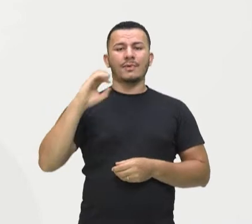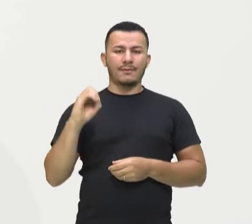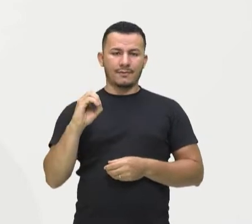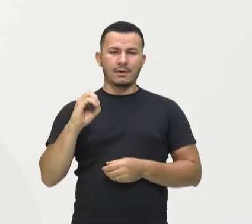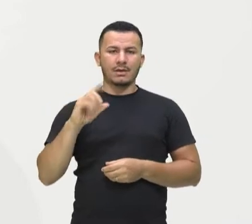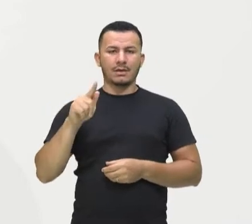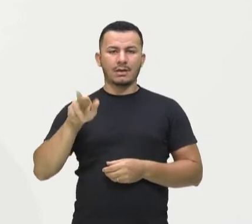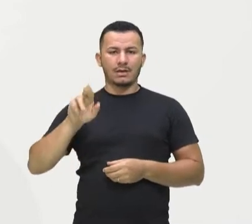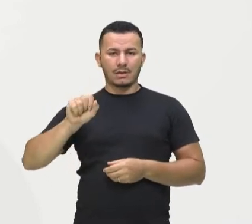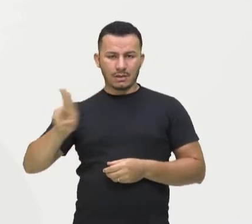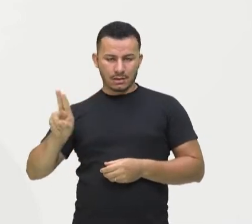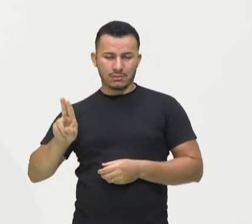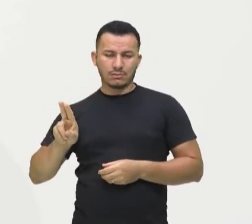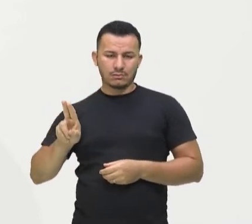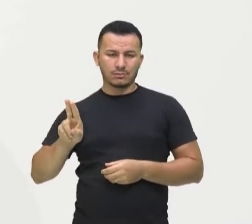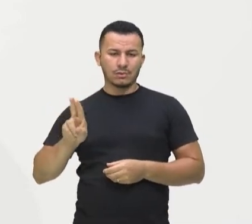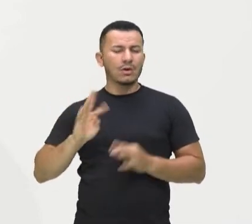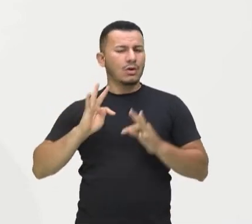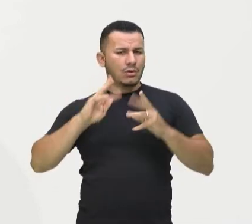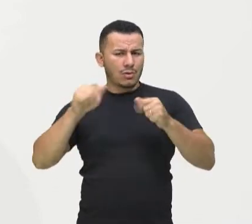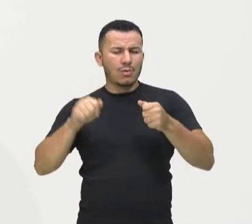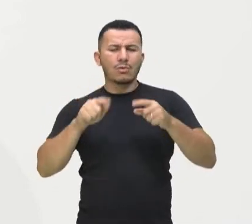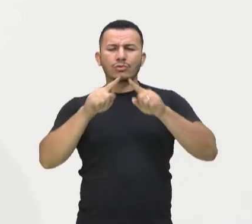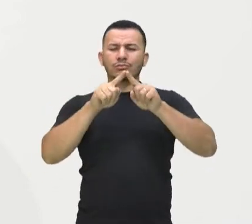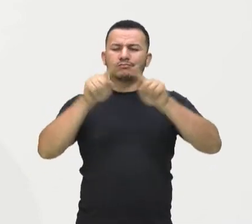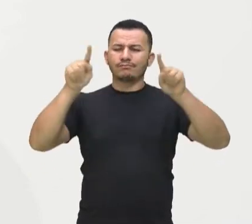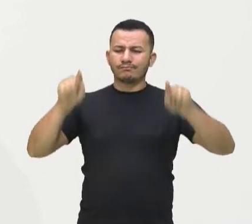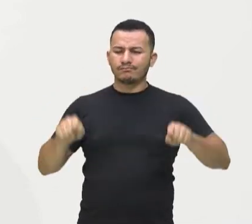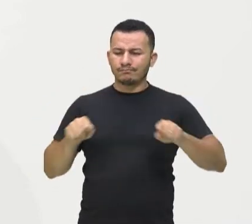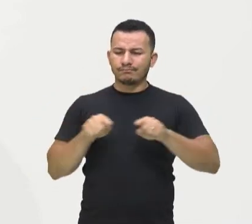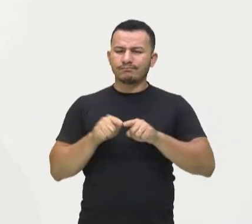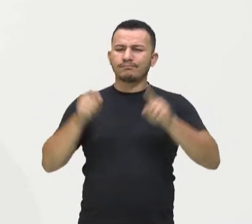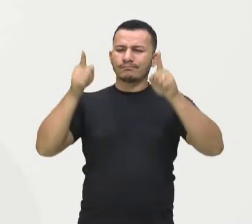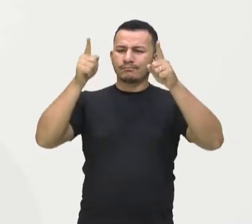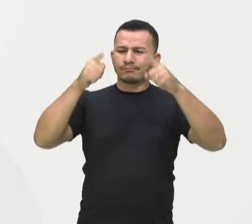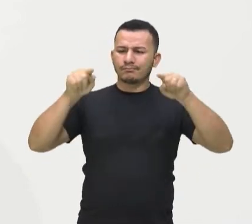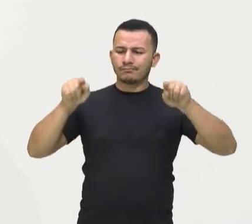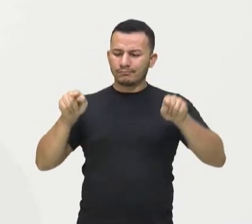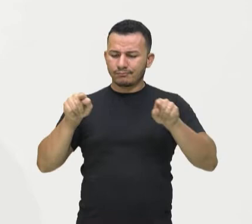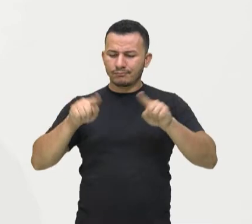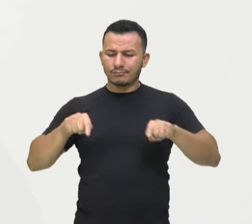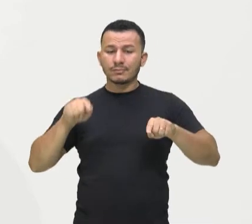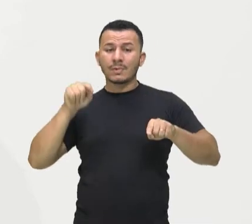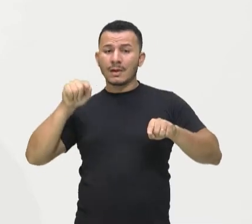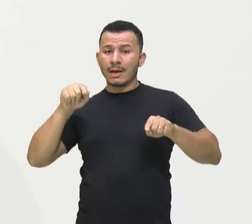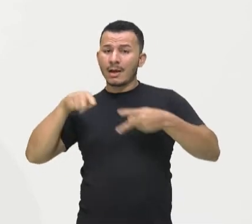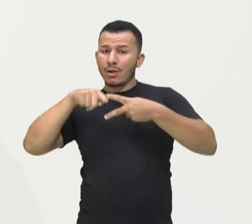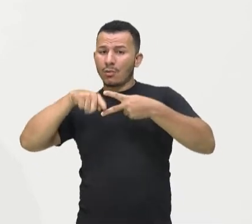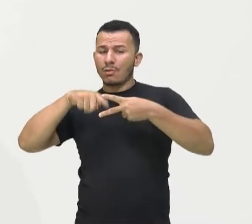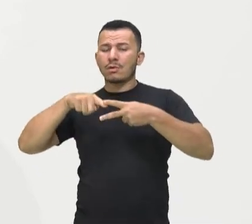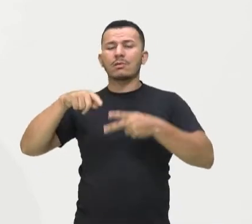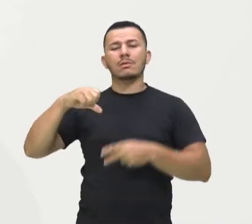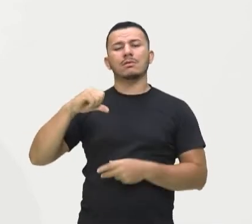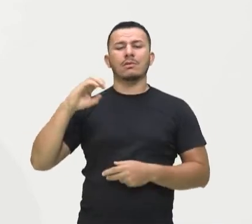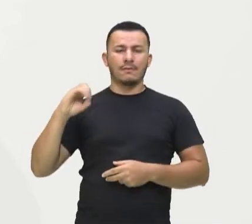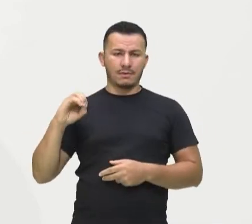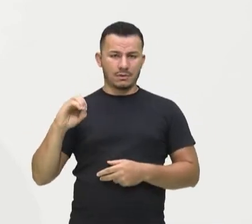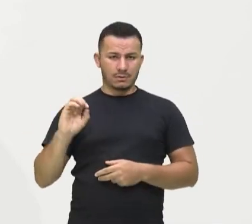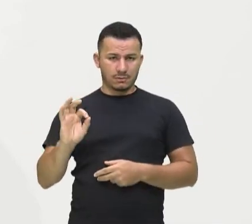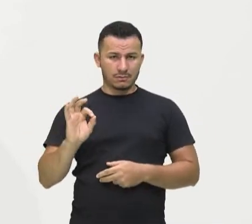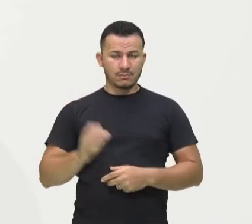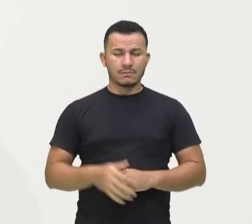90 graus. Todos os ângulos internos de um quadrado mede 90 graus, certo?